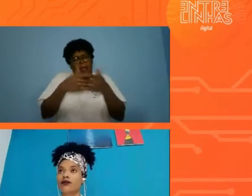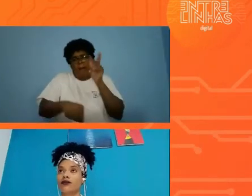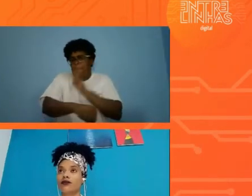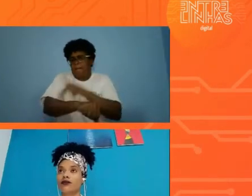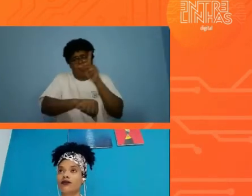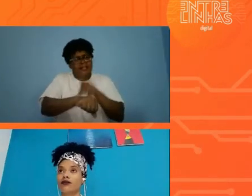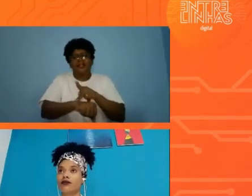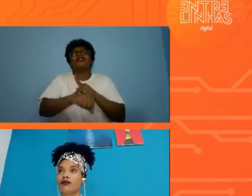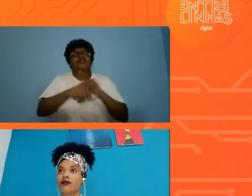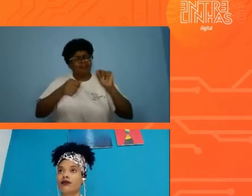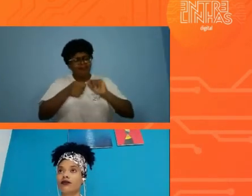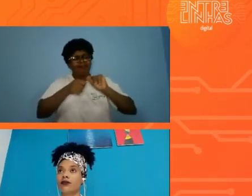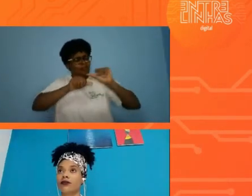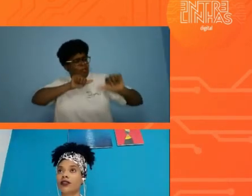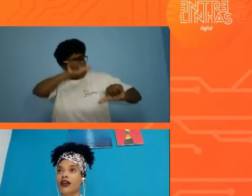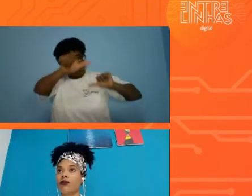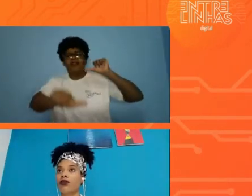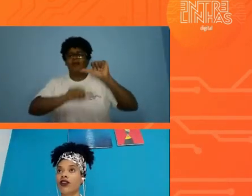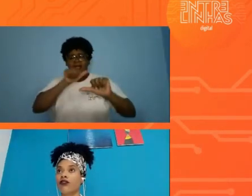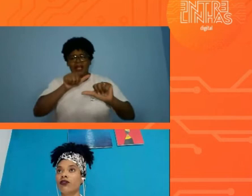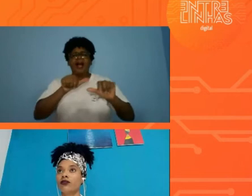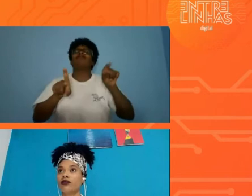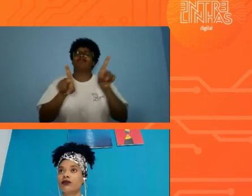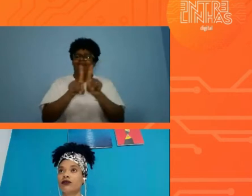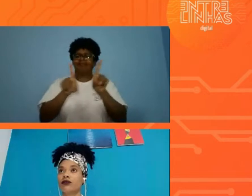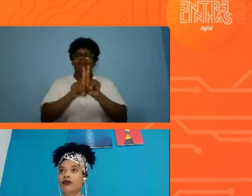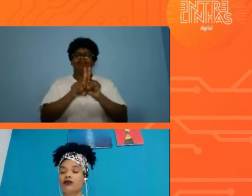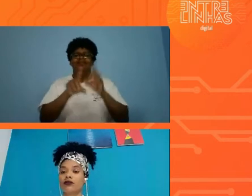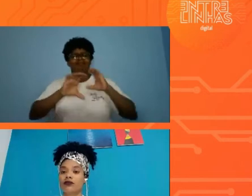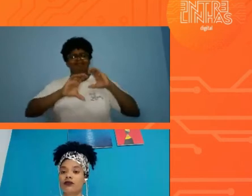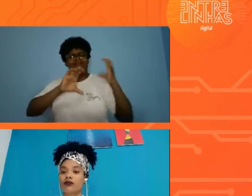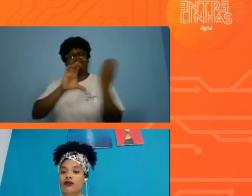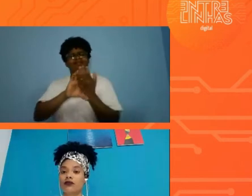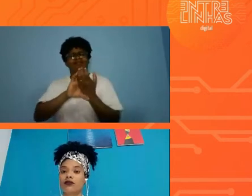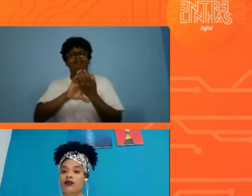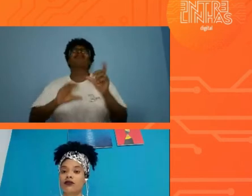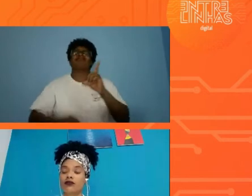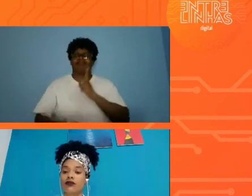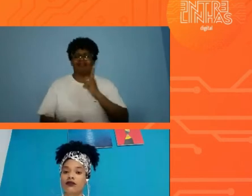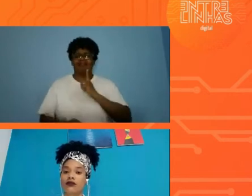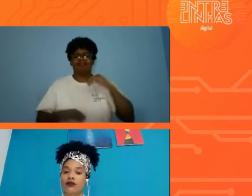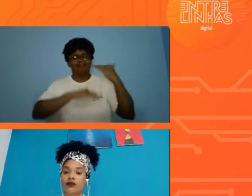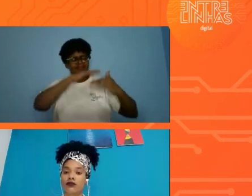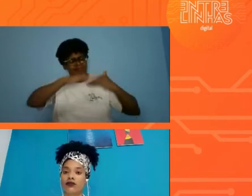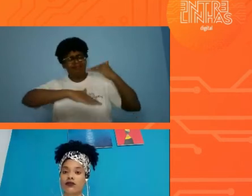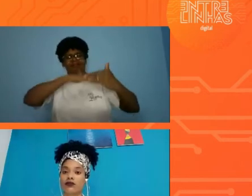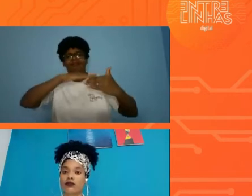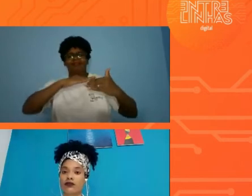muito revolucionária, muito anticolonial, ela é antissistema, e desde então